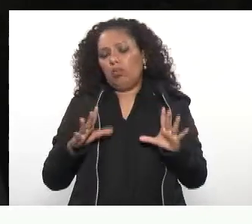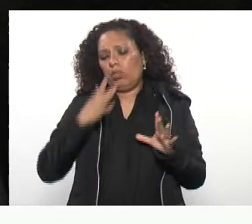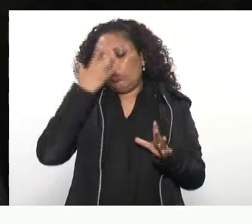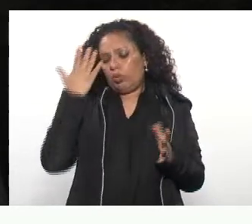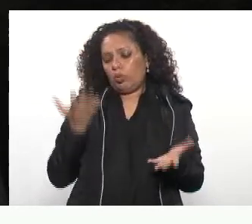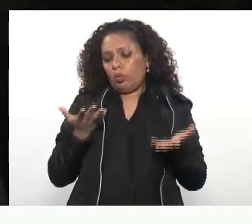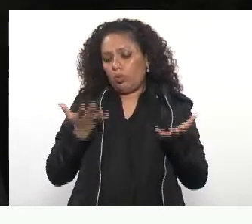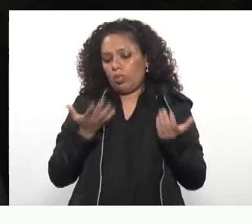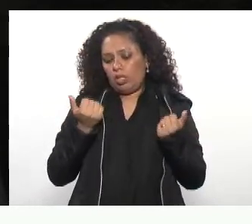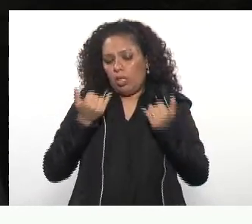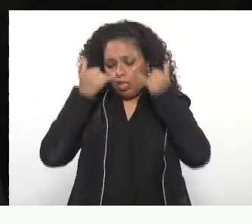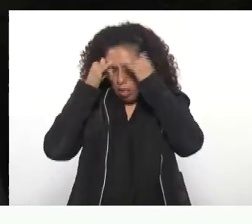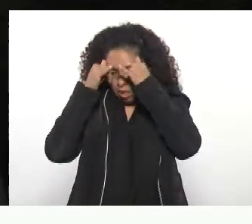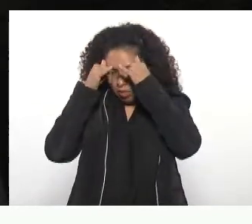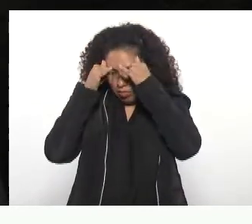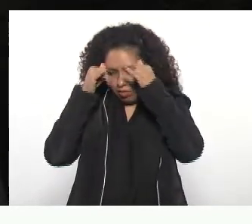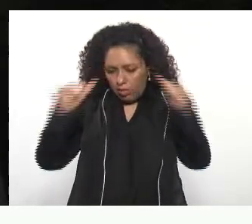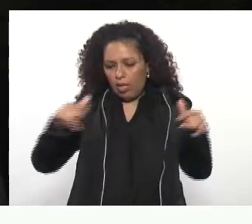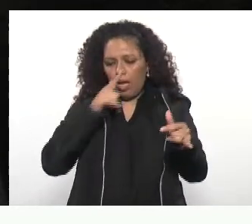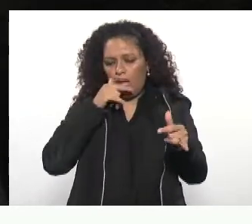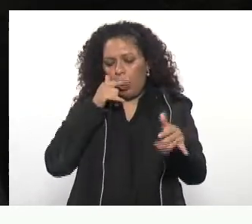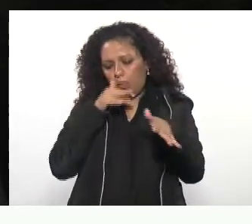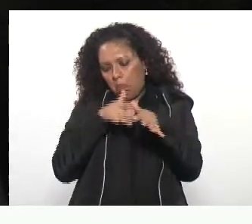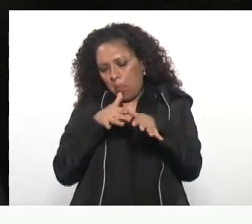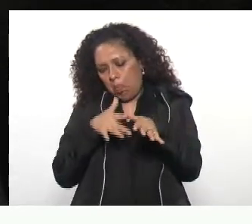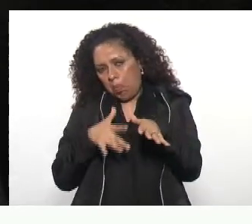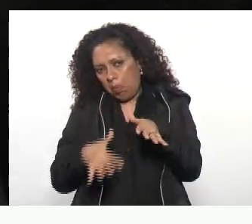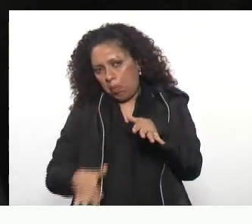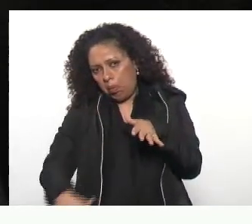evitar o desperdício assim o faça e não pague